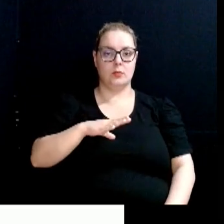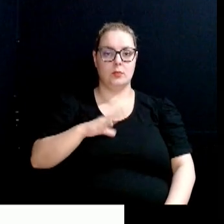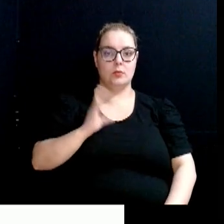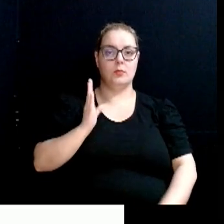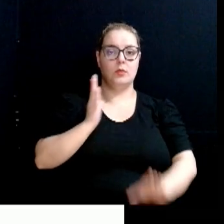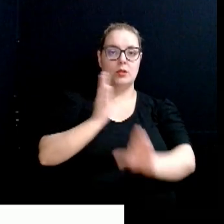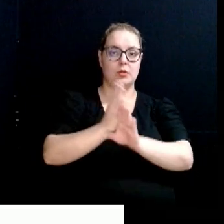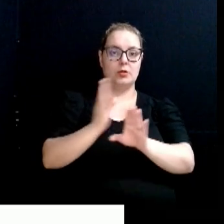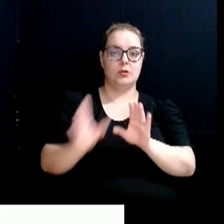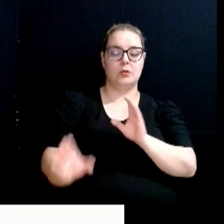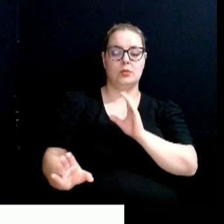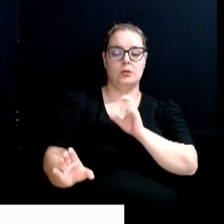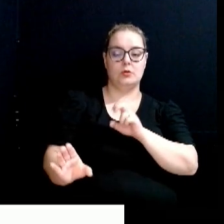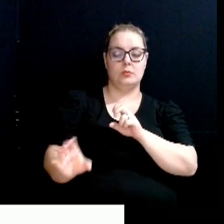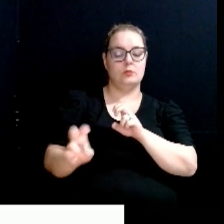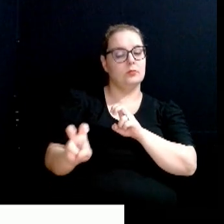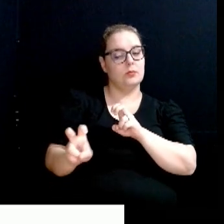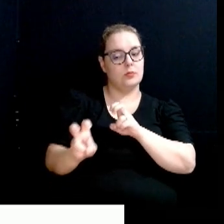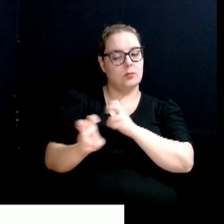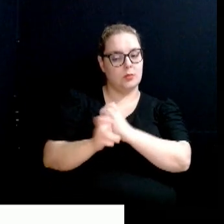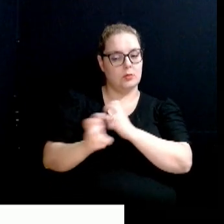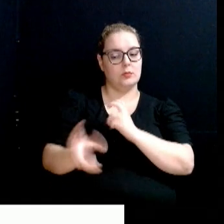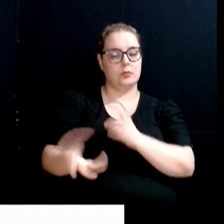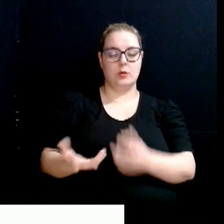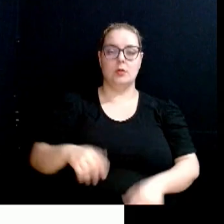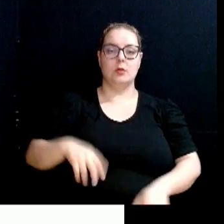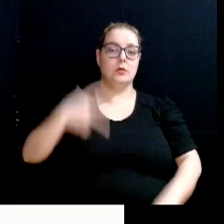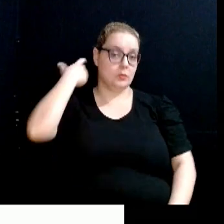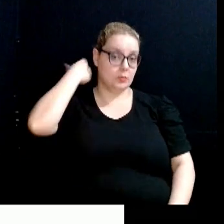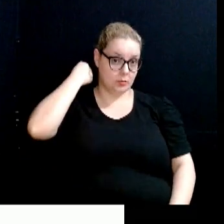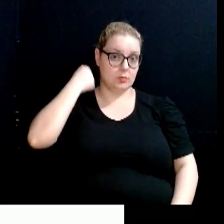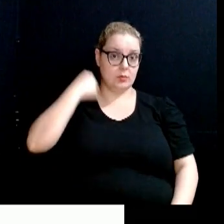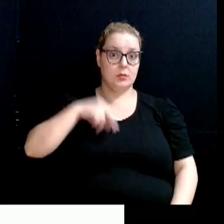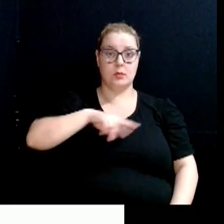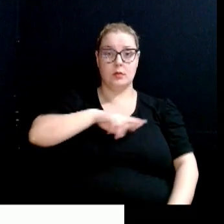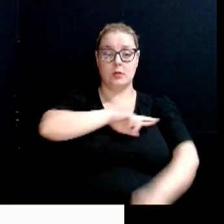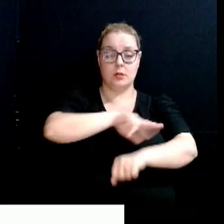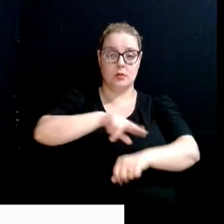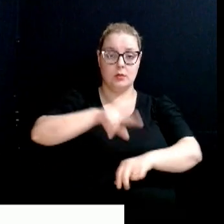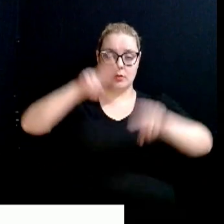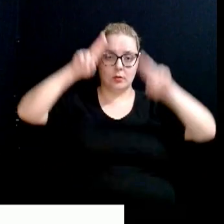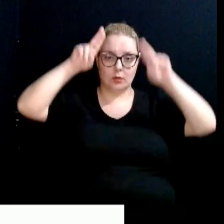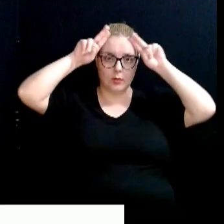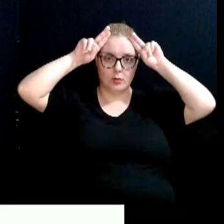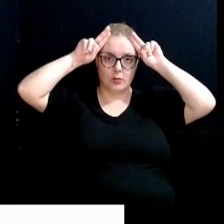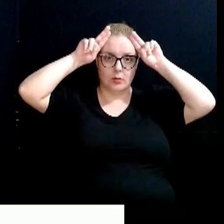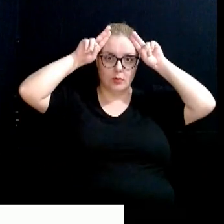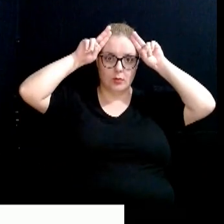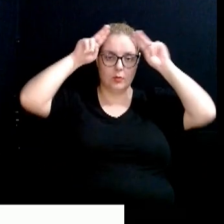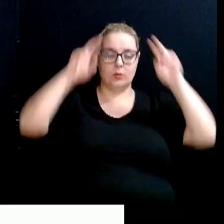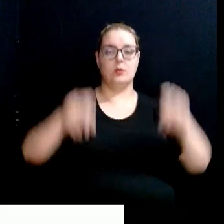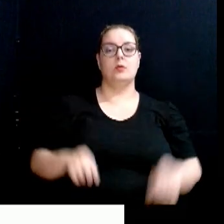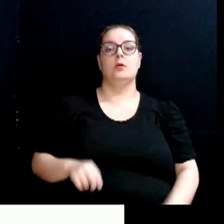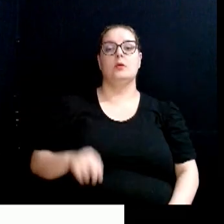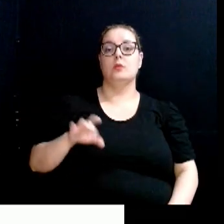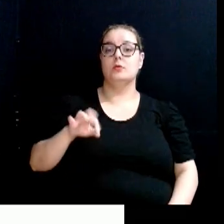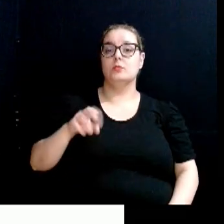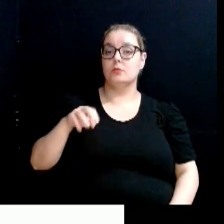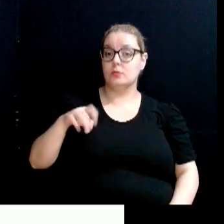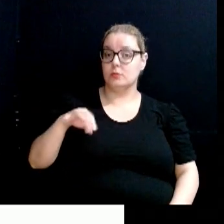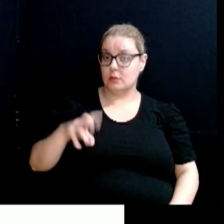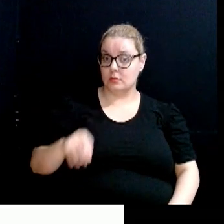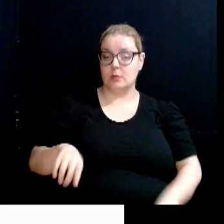e Microchipagem Obrigatória de Cães da raça Pitbull e seus cruzamentos. Pelo